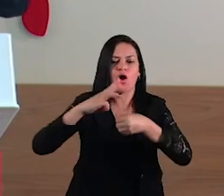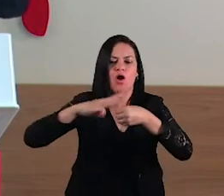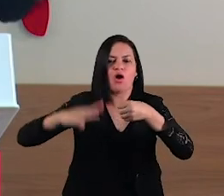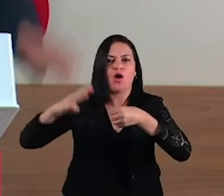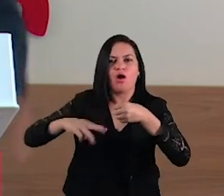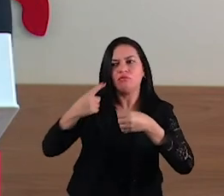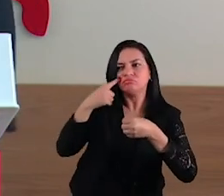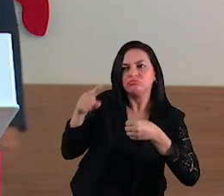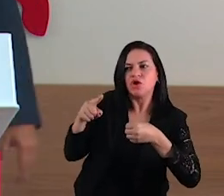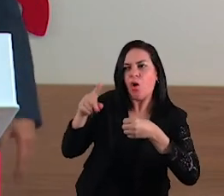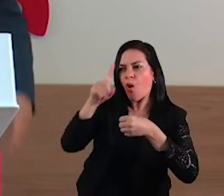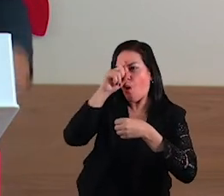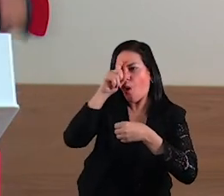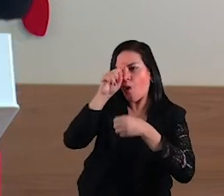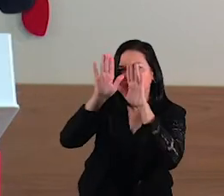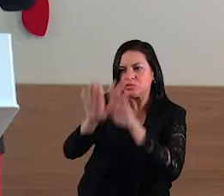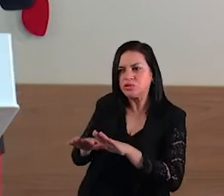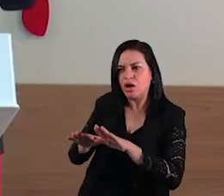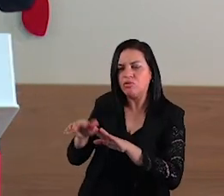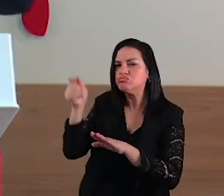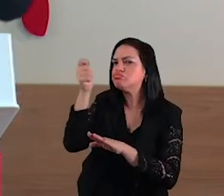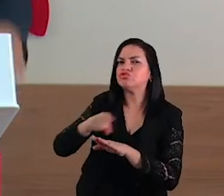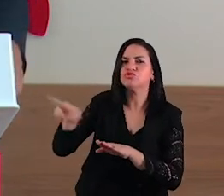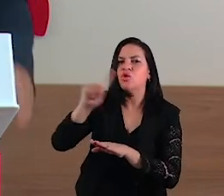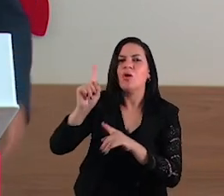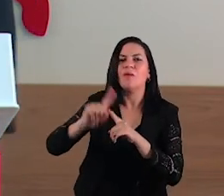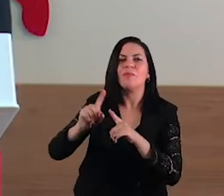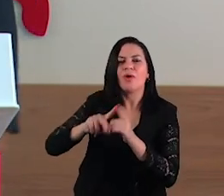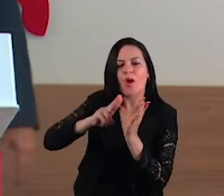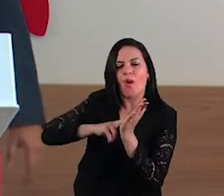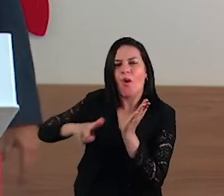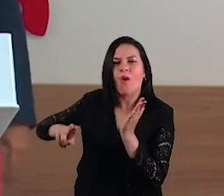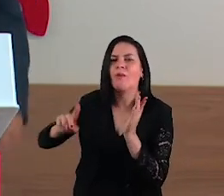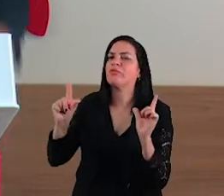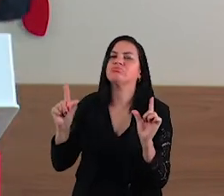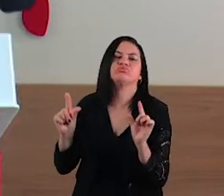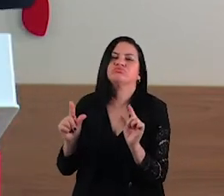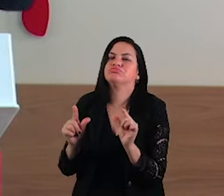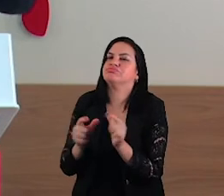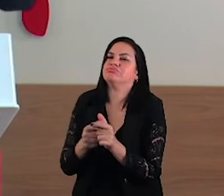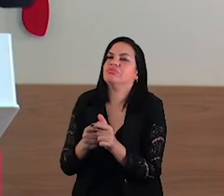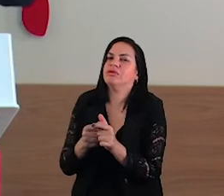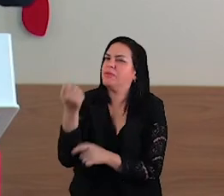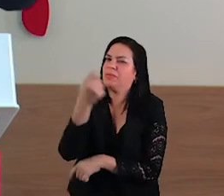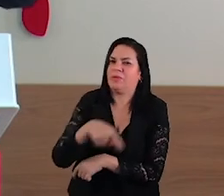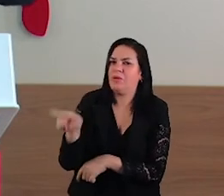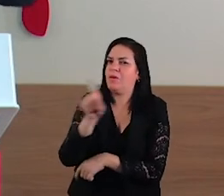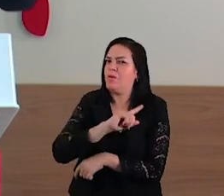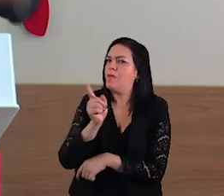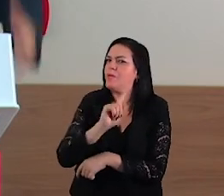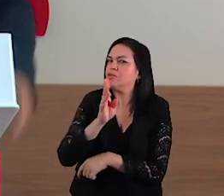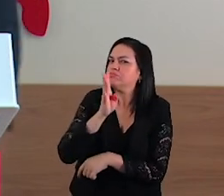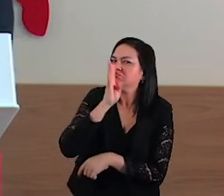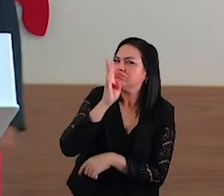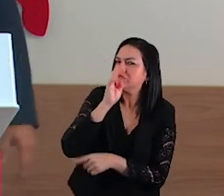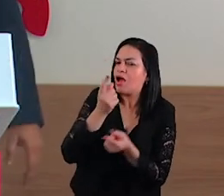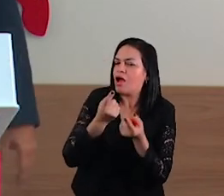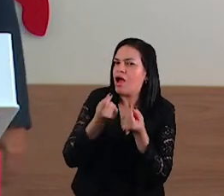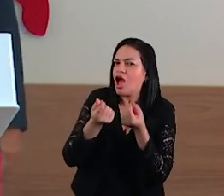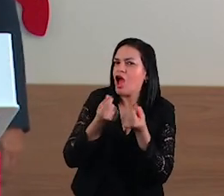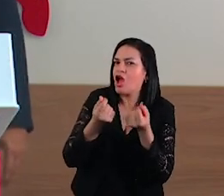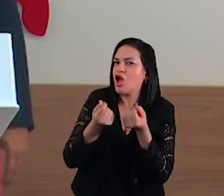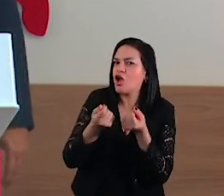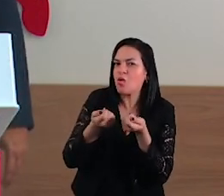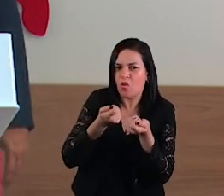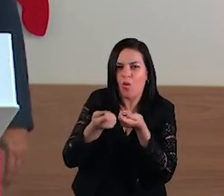que hoje ele não é necessário ele tem uma taxa de ocupação muito baixo e não se justifica sob a ótica do princípio da